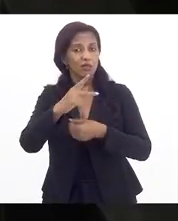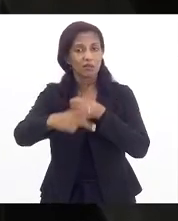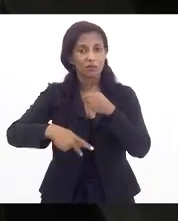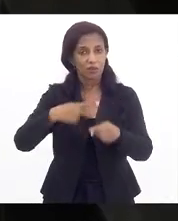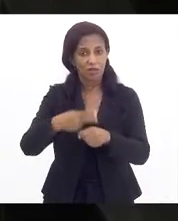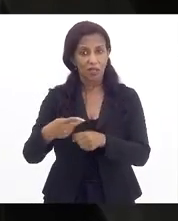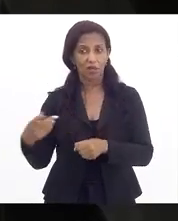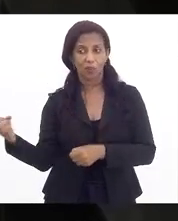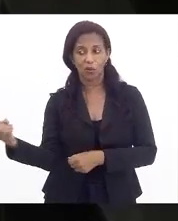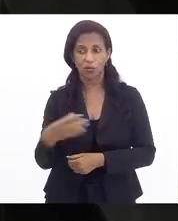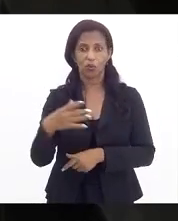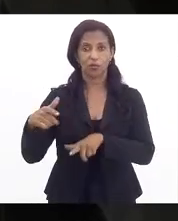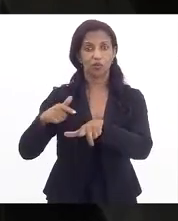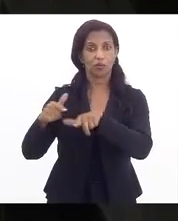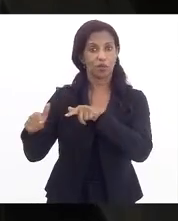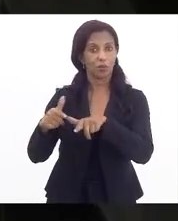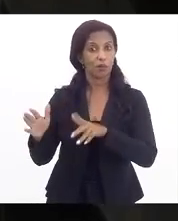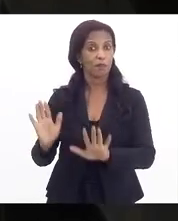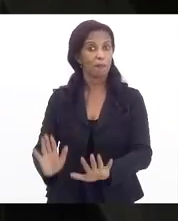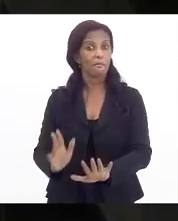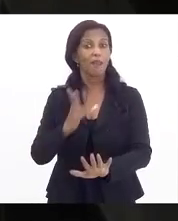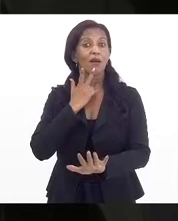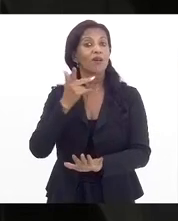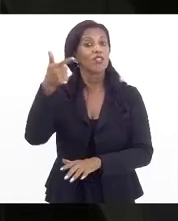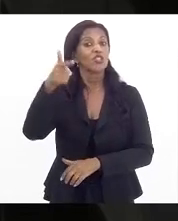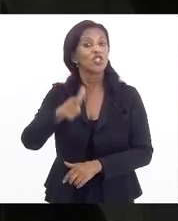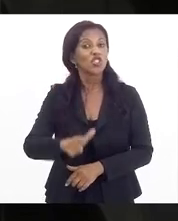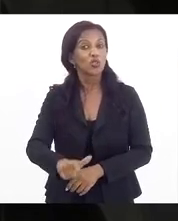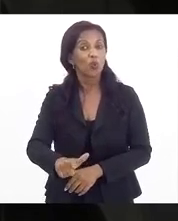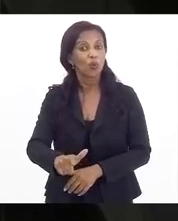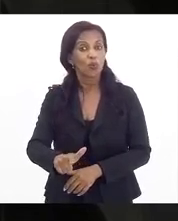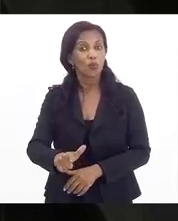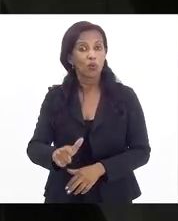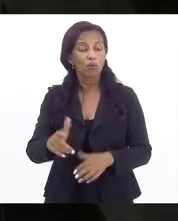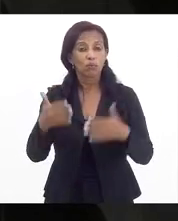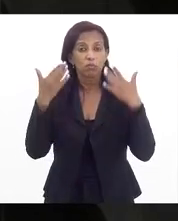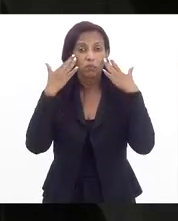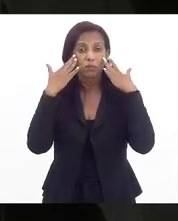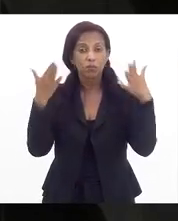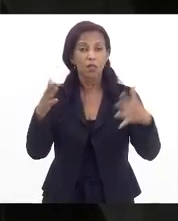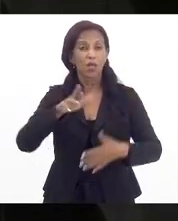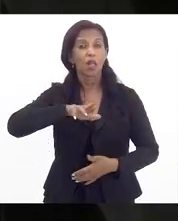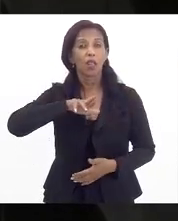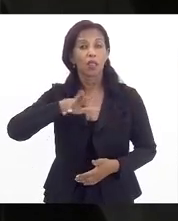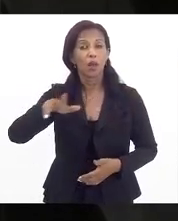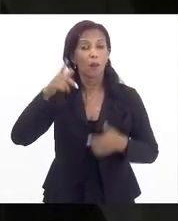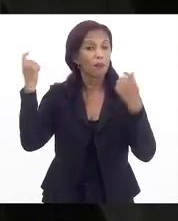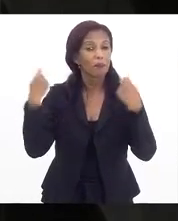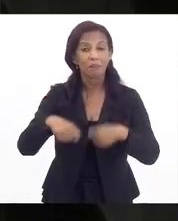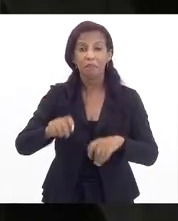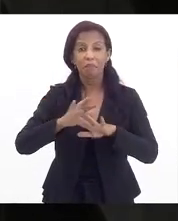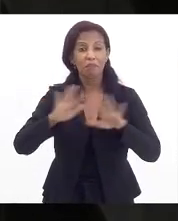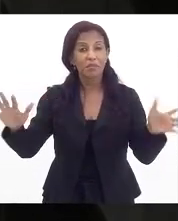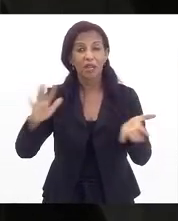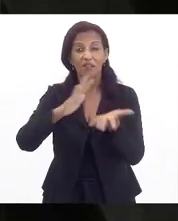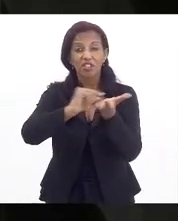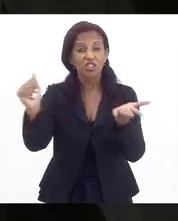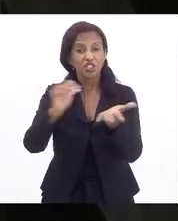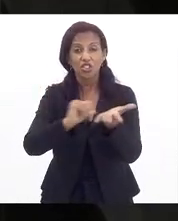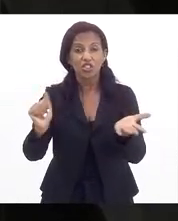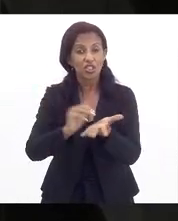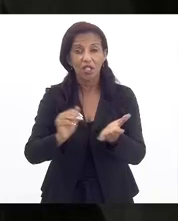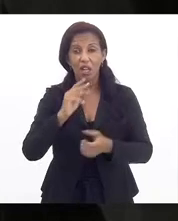triênio para Os Atuais servidores mas dizer de novo em alto Claro e bom som que não era necessário extinguir